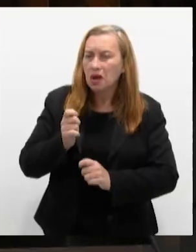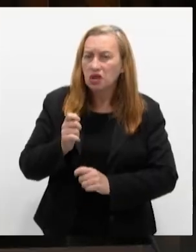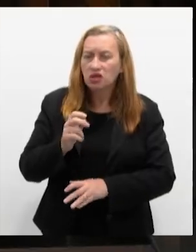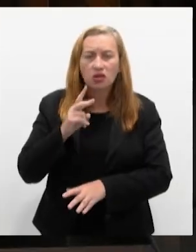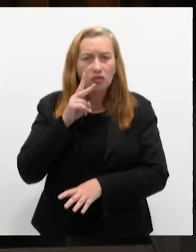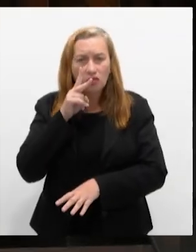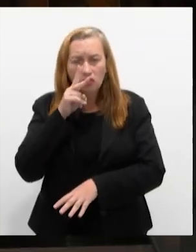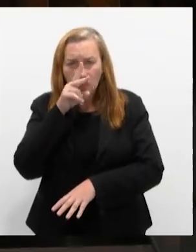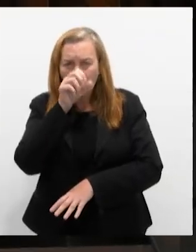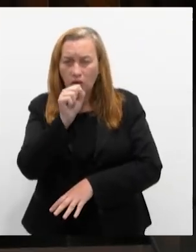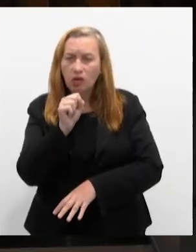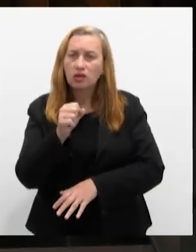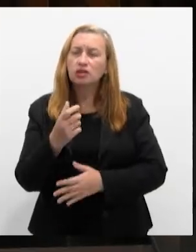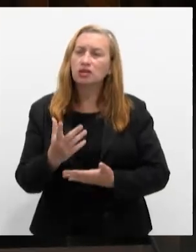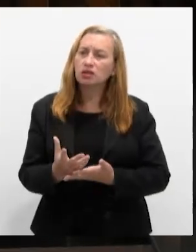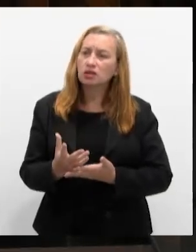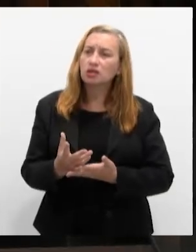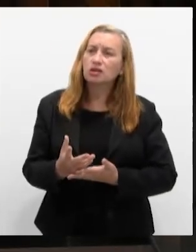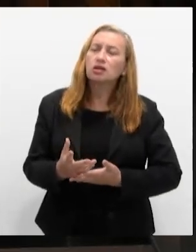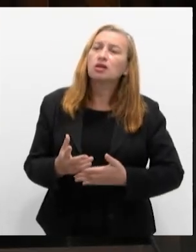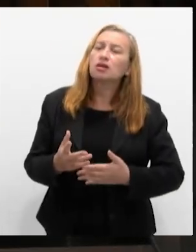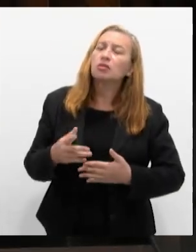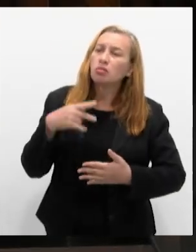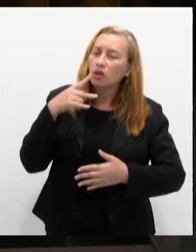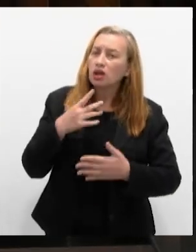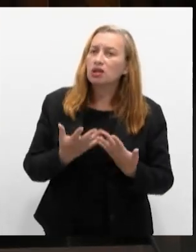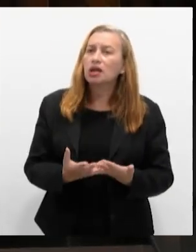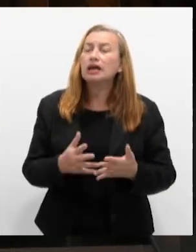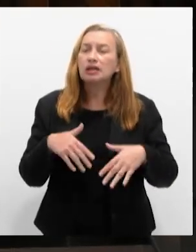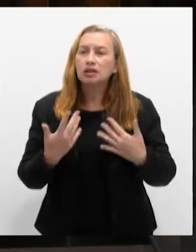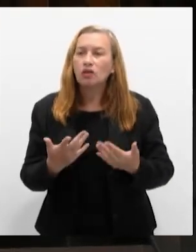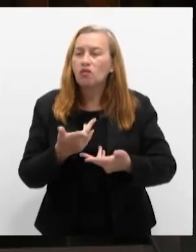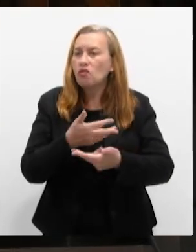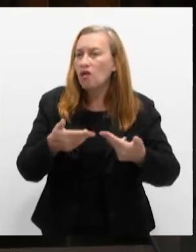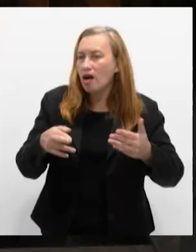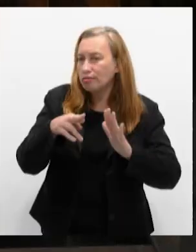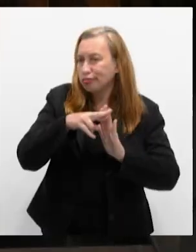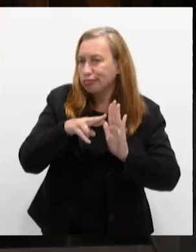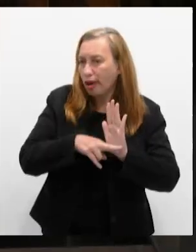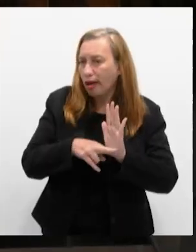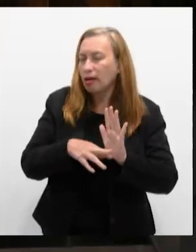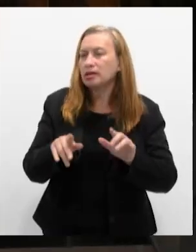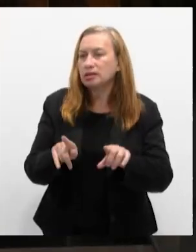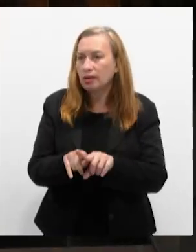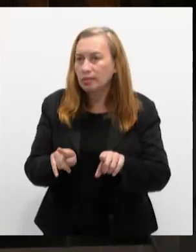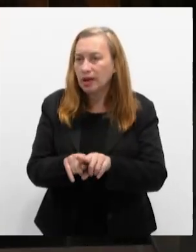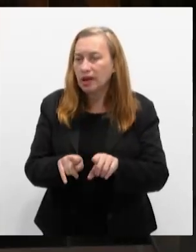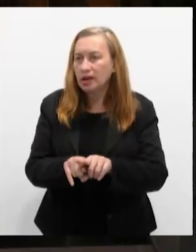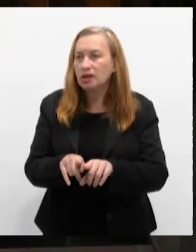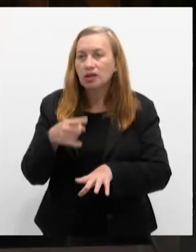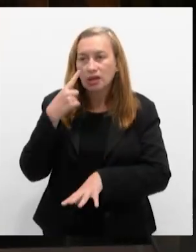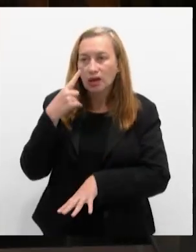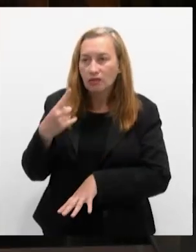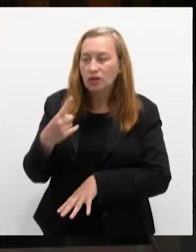agricultura artesanal. Então, a gente estabeleceu aqui uma série de obrigações. Além disso, a gente tem visto